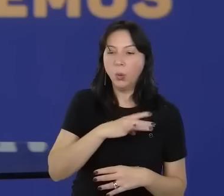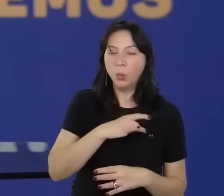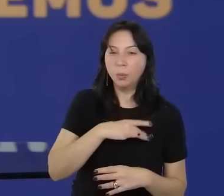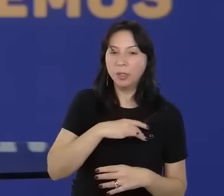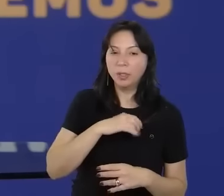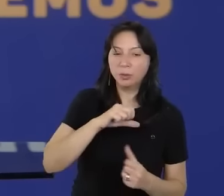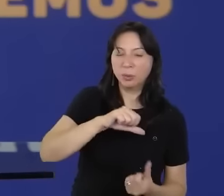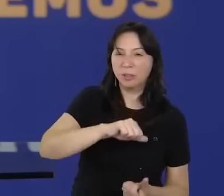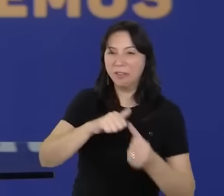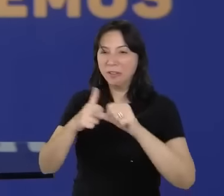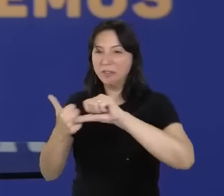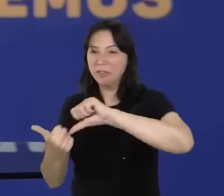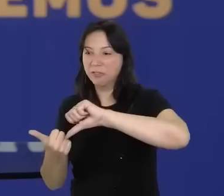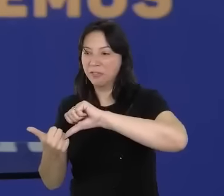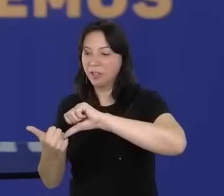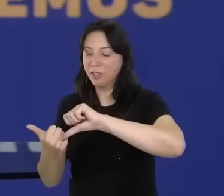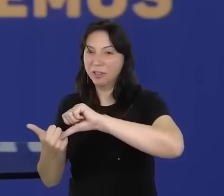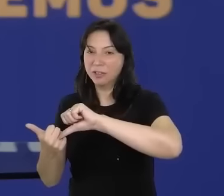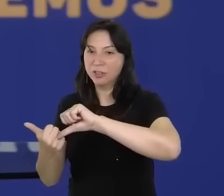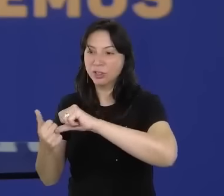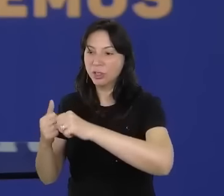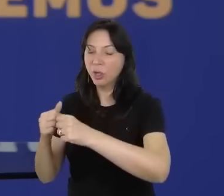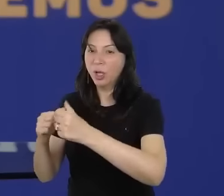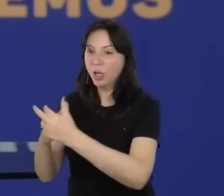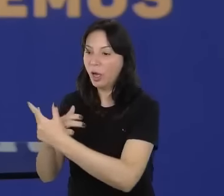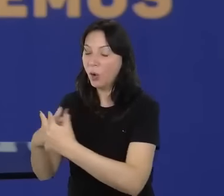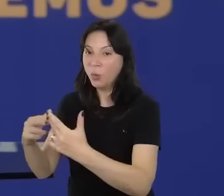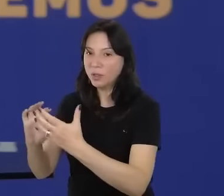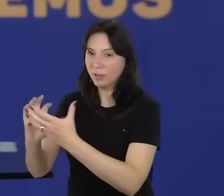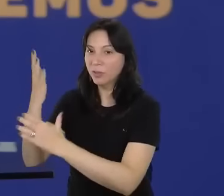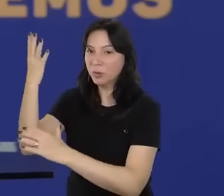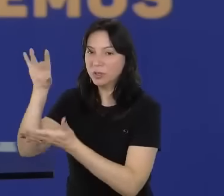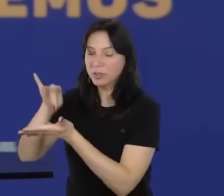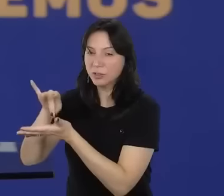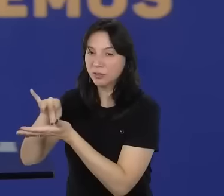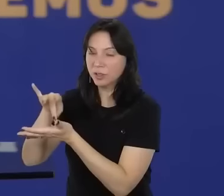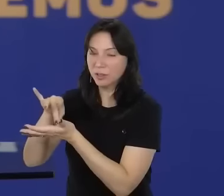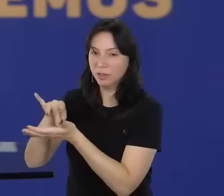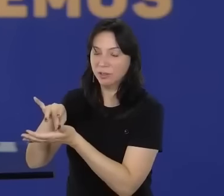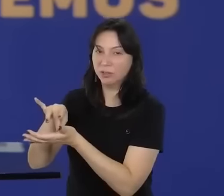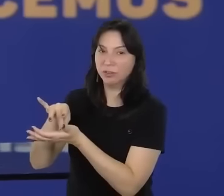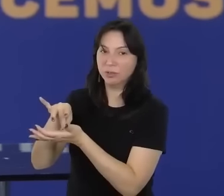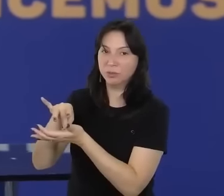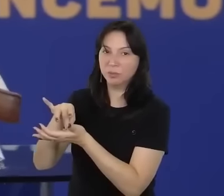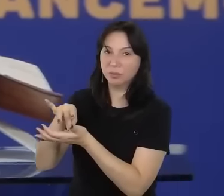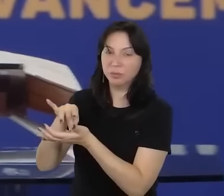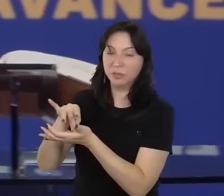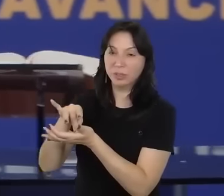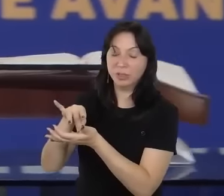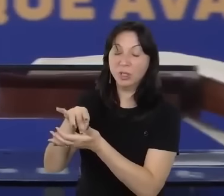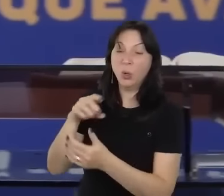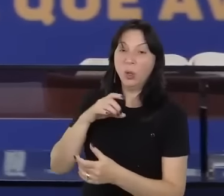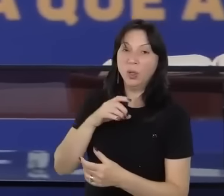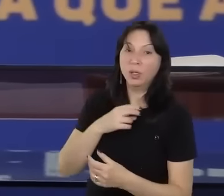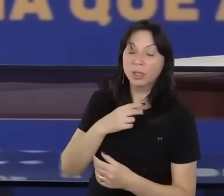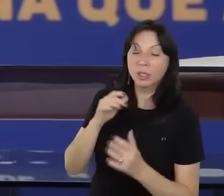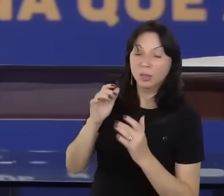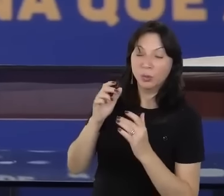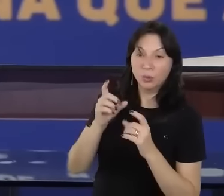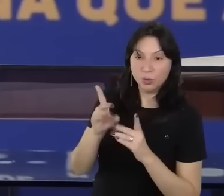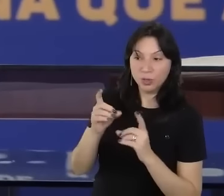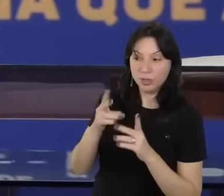porque aquilo que eles estão olhando com muito medo e pavor e Pânico é o Salvador é